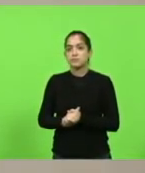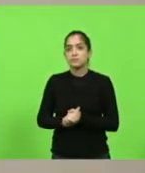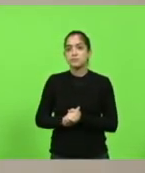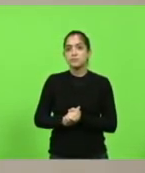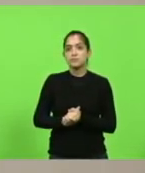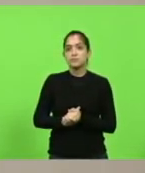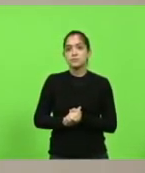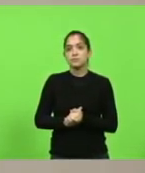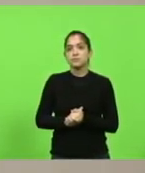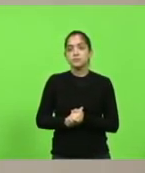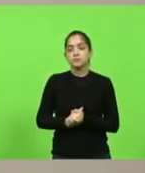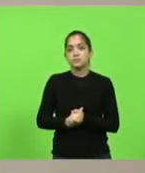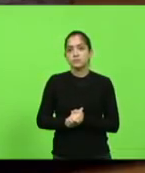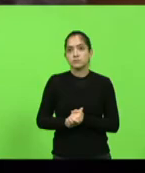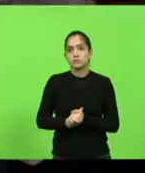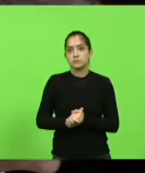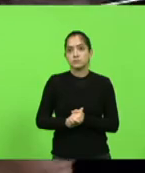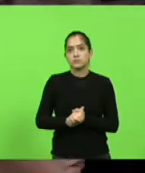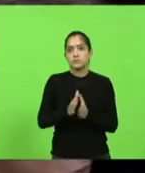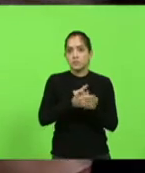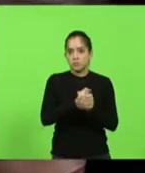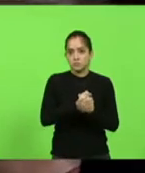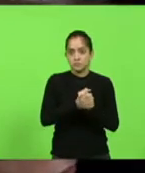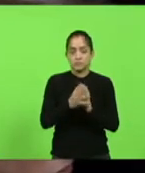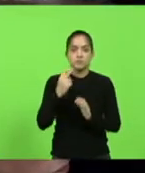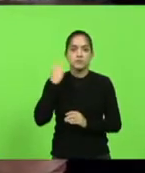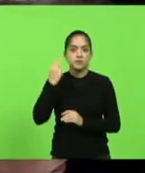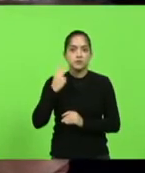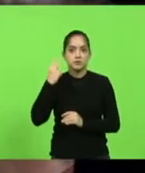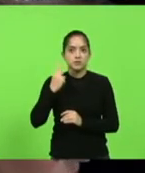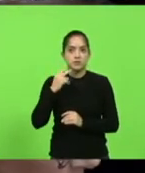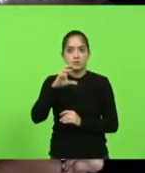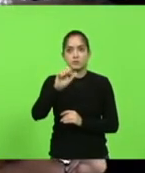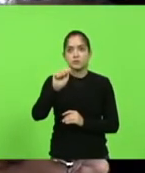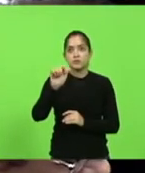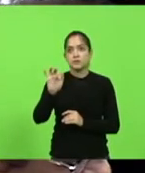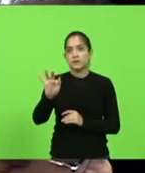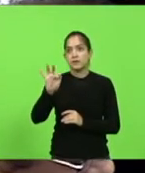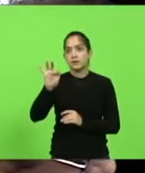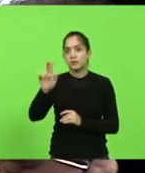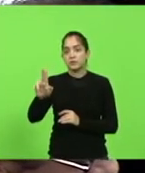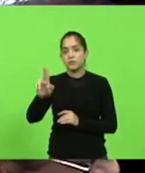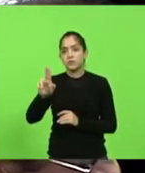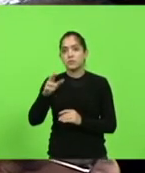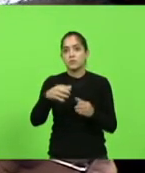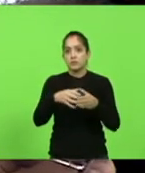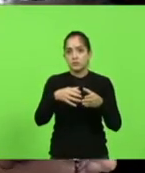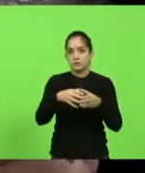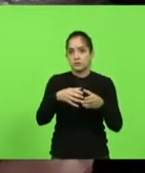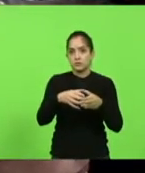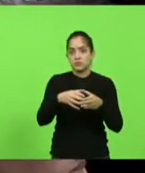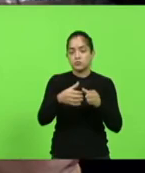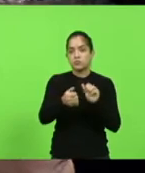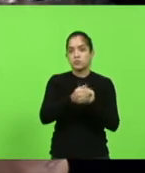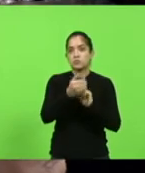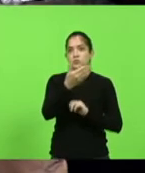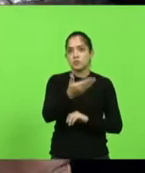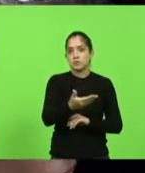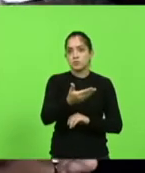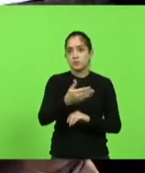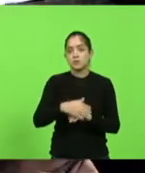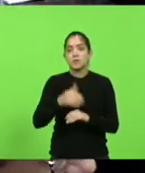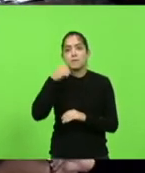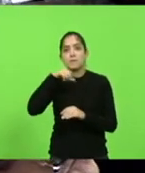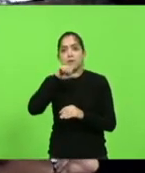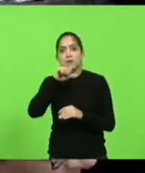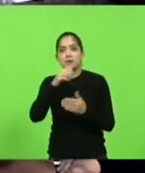Krenning. Eu gostaria de saudar o vereador Cafu de São Francisco do Sul, que está aqui presente com a sua equipe, a Hanna, a mãe dela também está